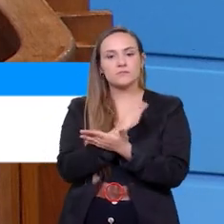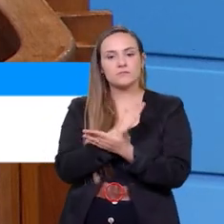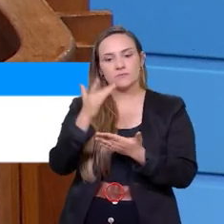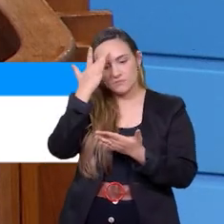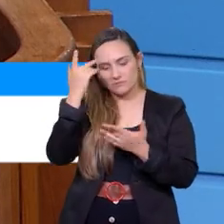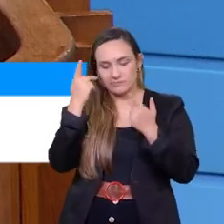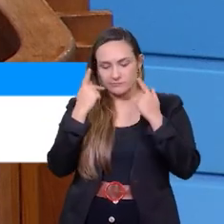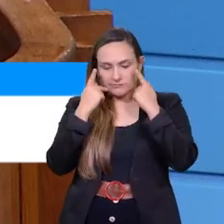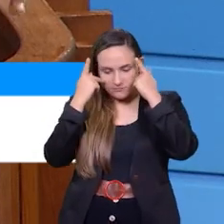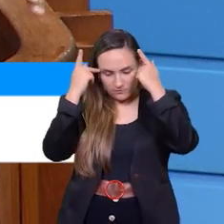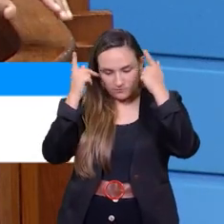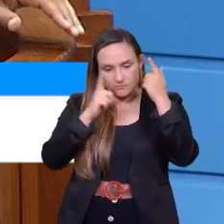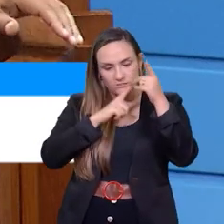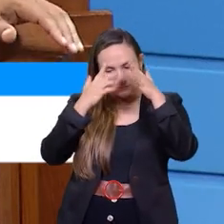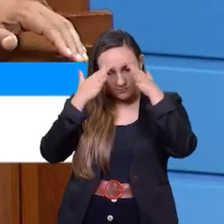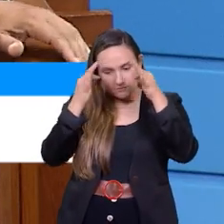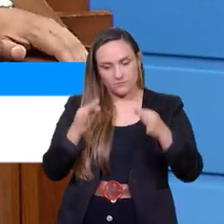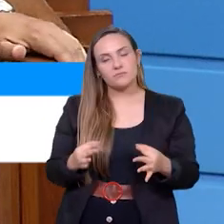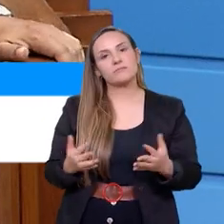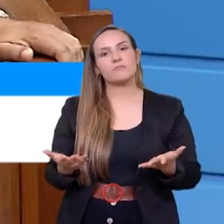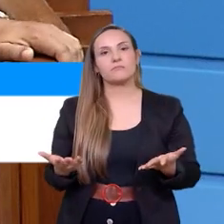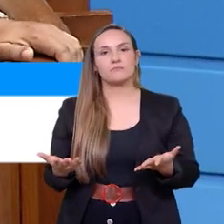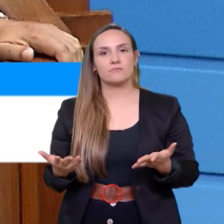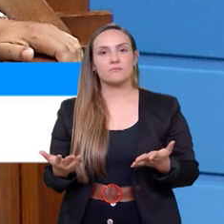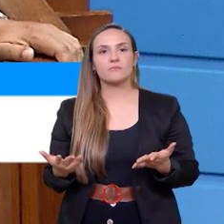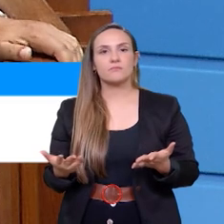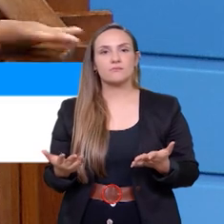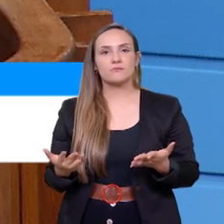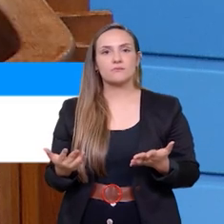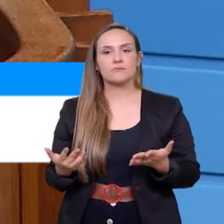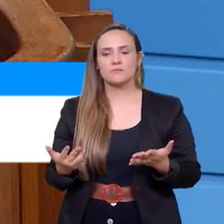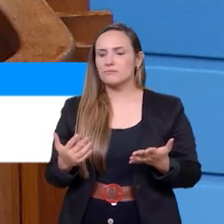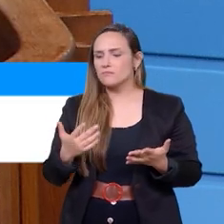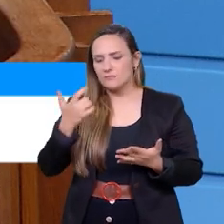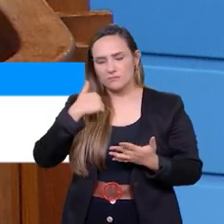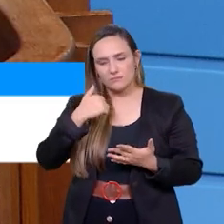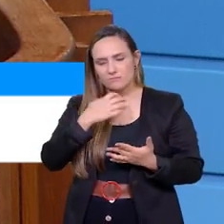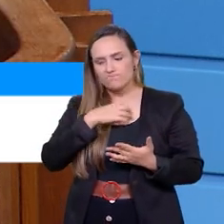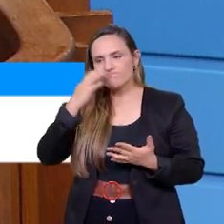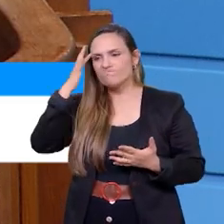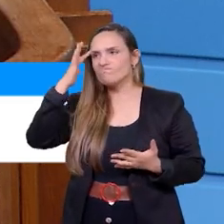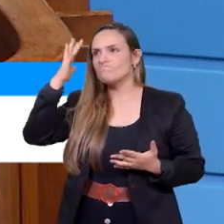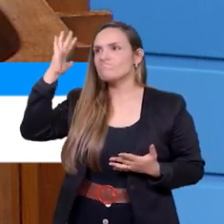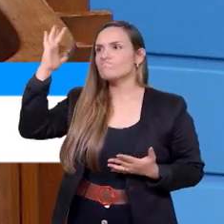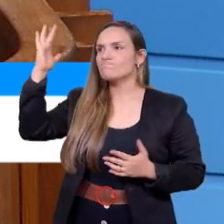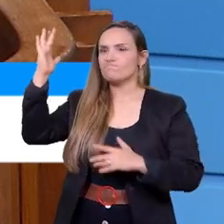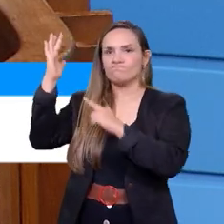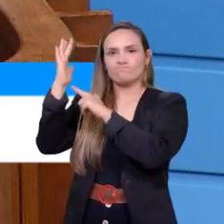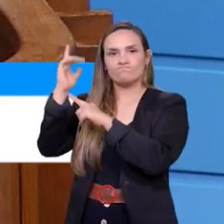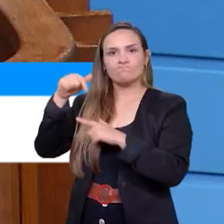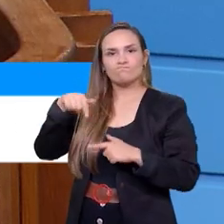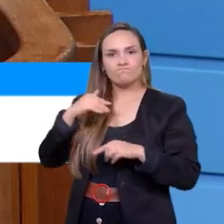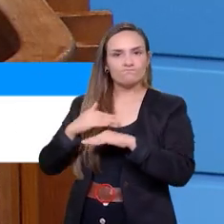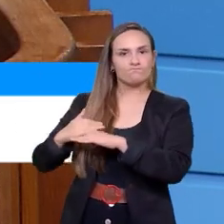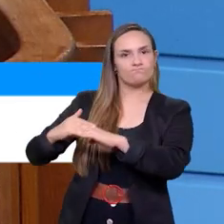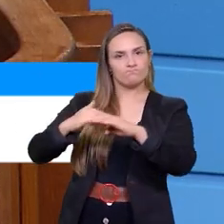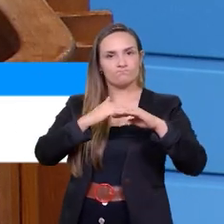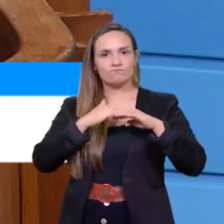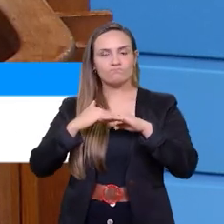quem vergonha aquelas pessoas que têm um mínimo de dignidade aquelas pessoas que minimamente sonham